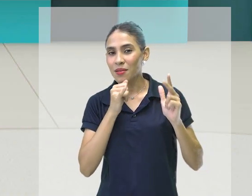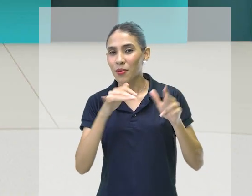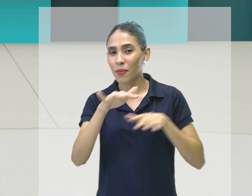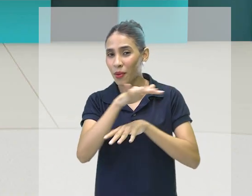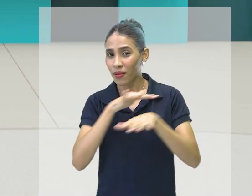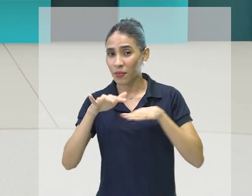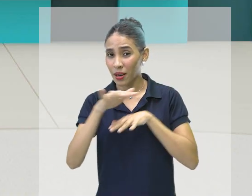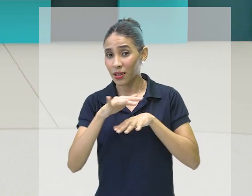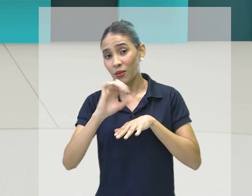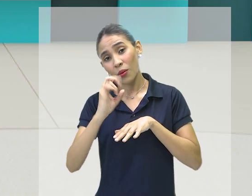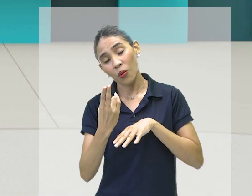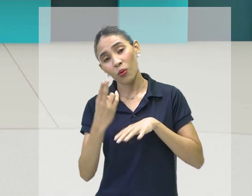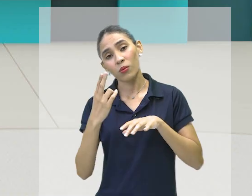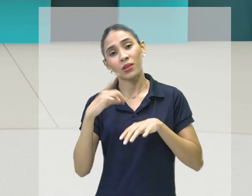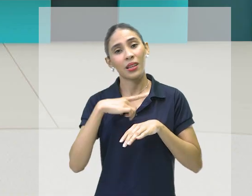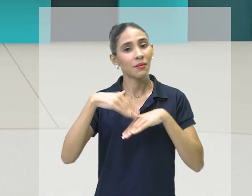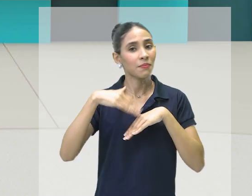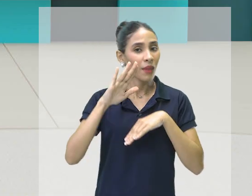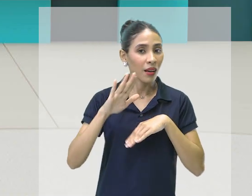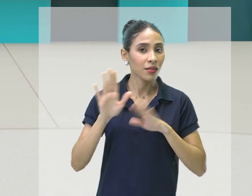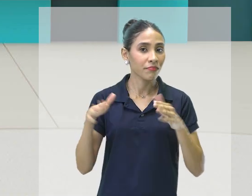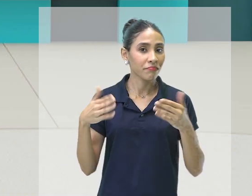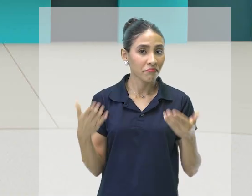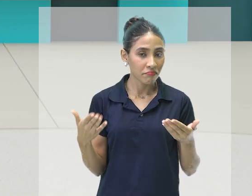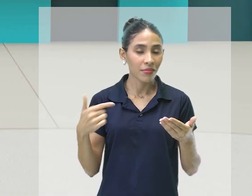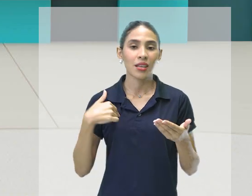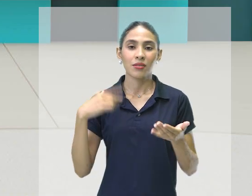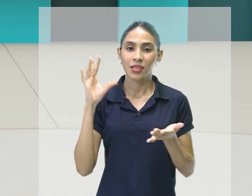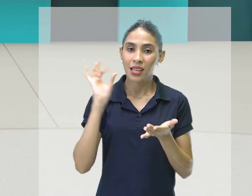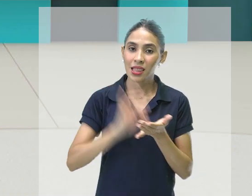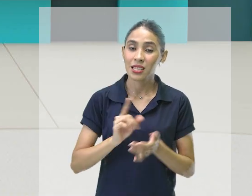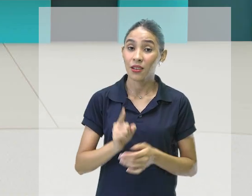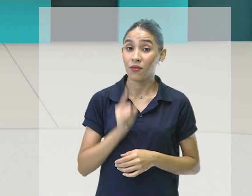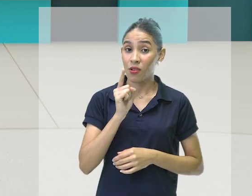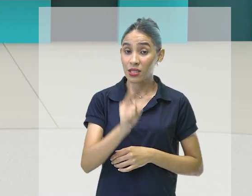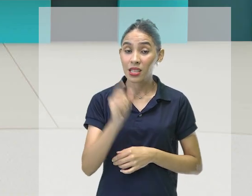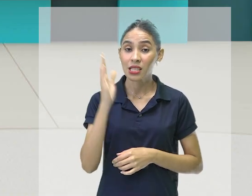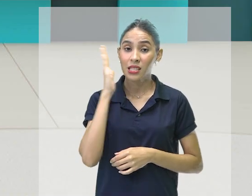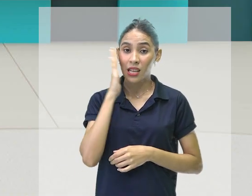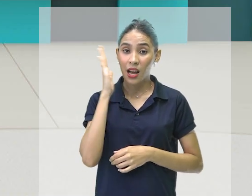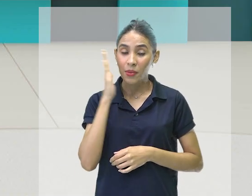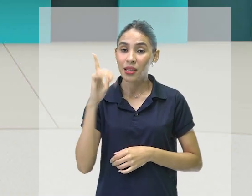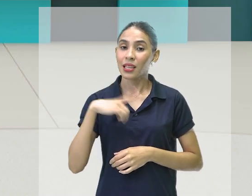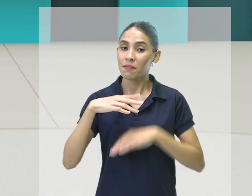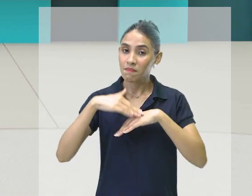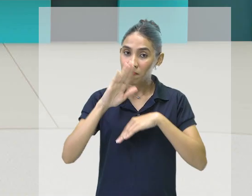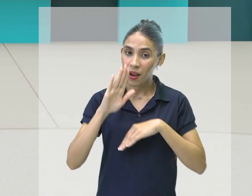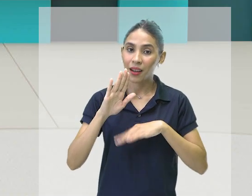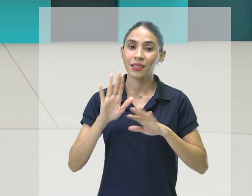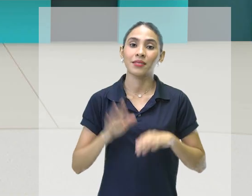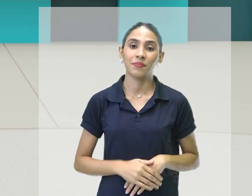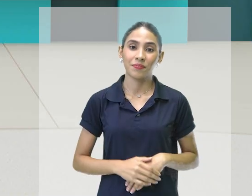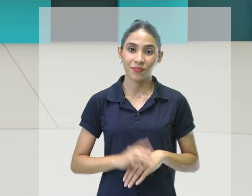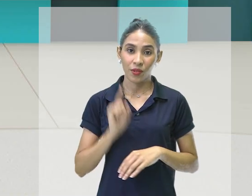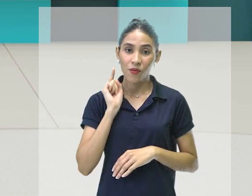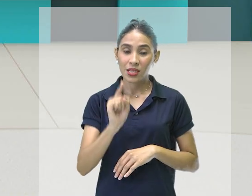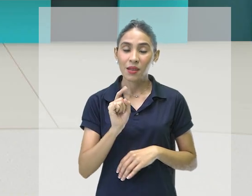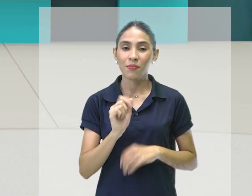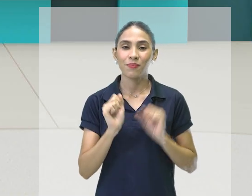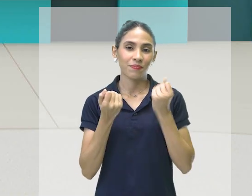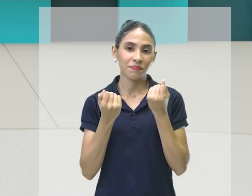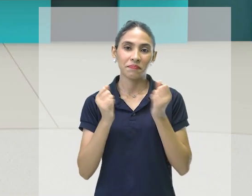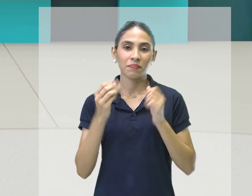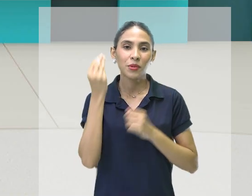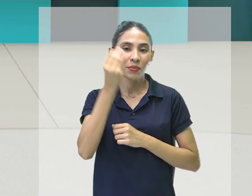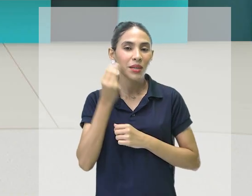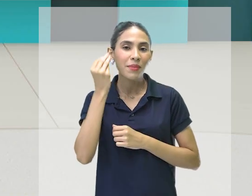conta do movimento ou tem algo a mais? Tenho certeza que vocês sabem que tem algo a mais, tanto é que